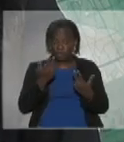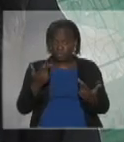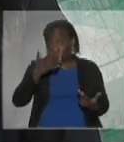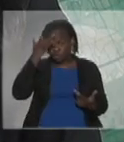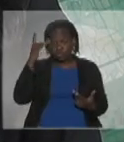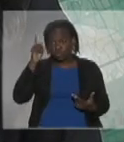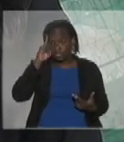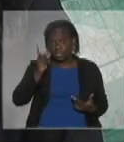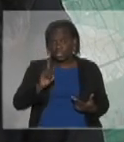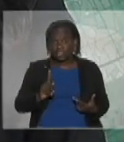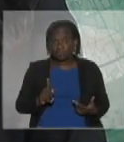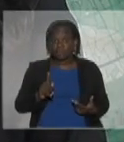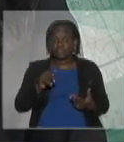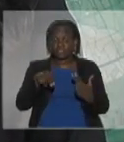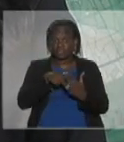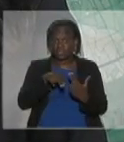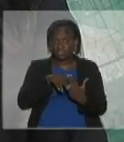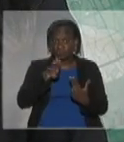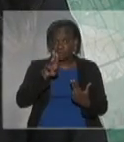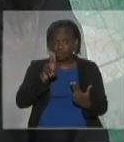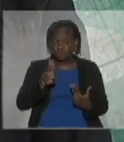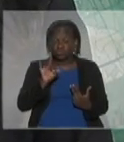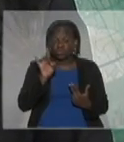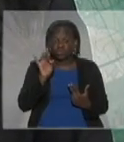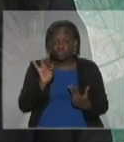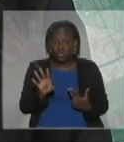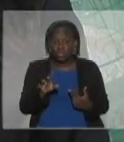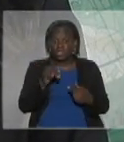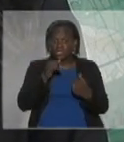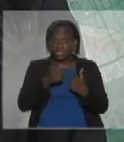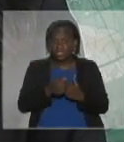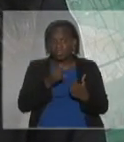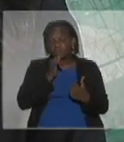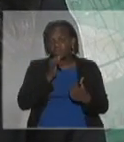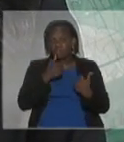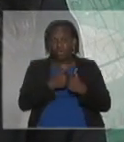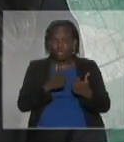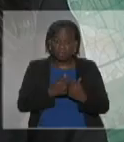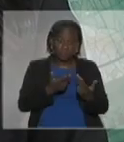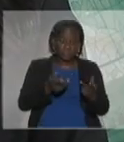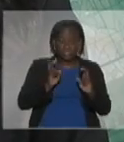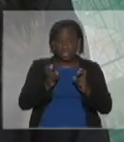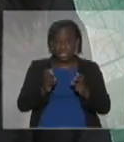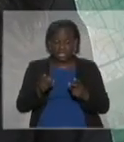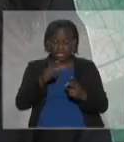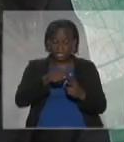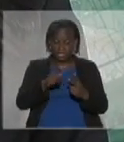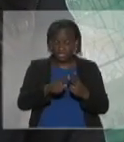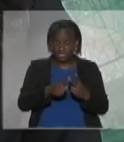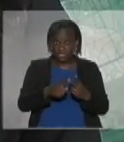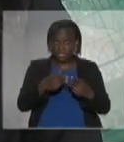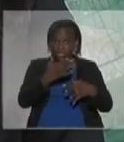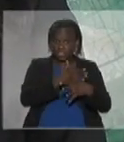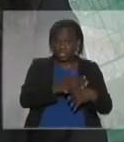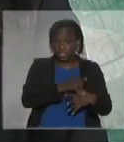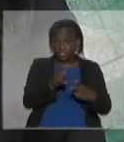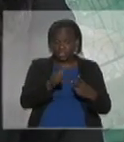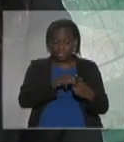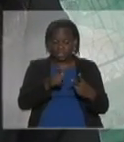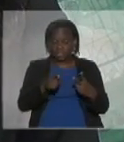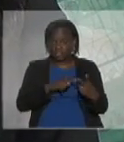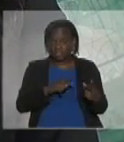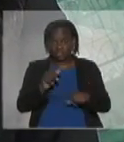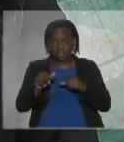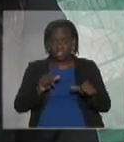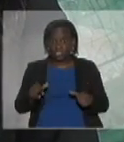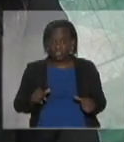pouca gente sabe, né, deputados, que o bilhete único só vale se uma das viagens for entre dois municípios, se você